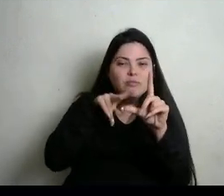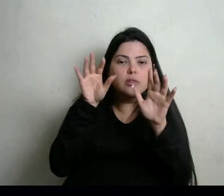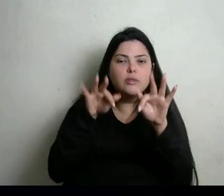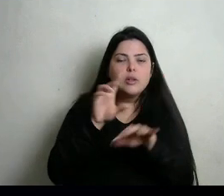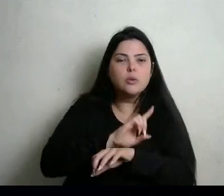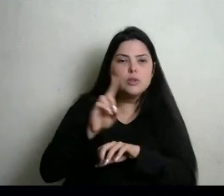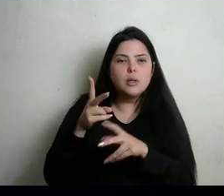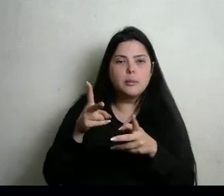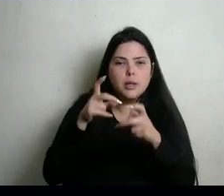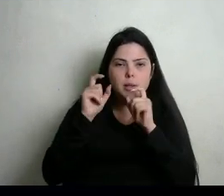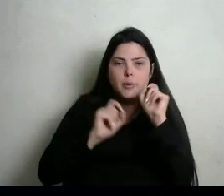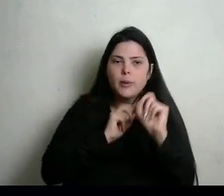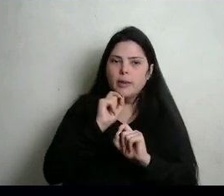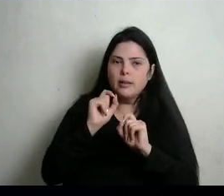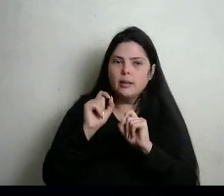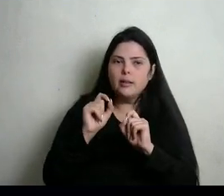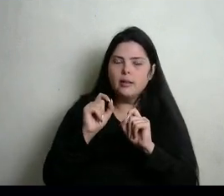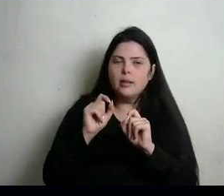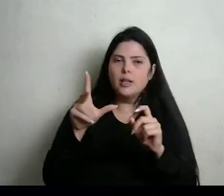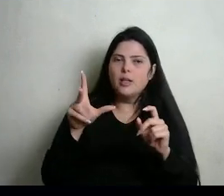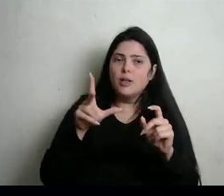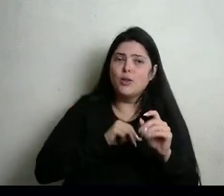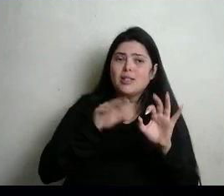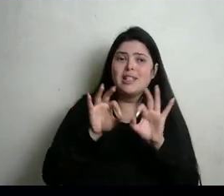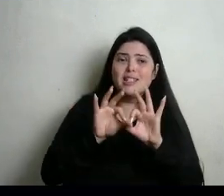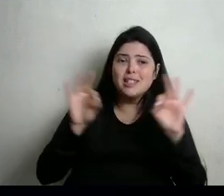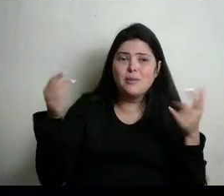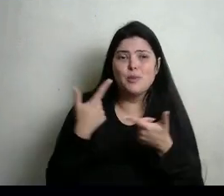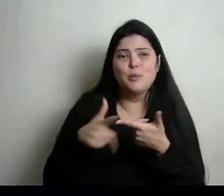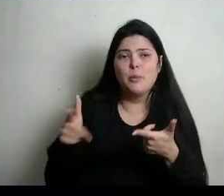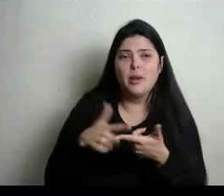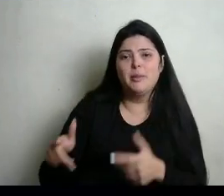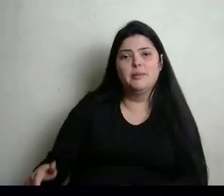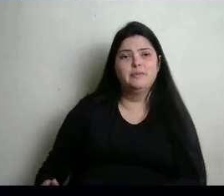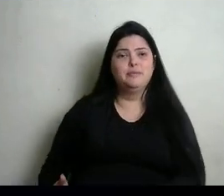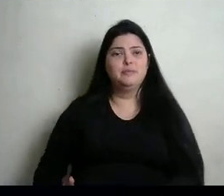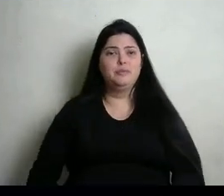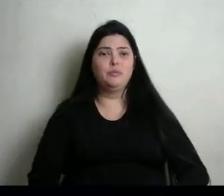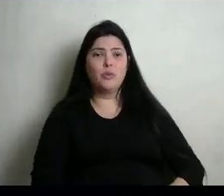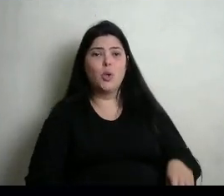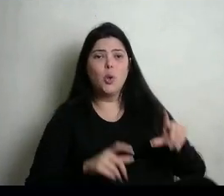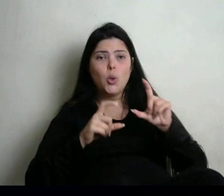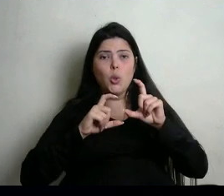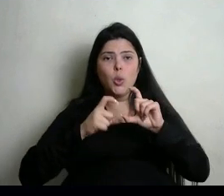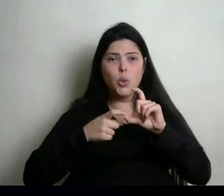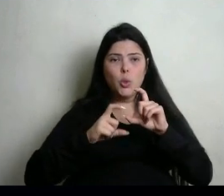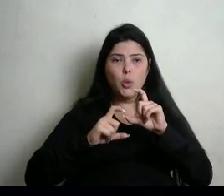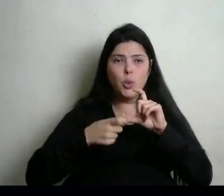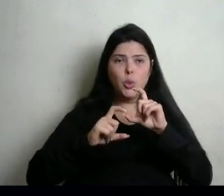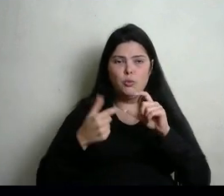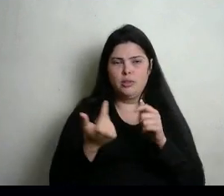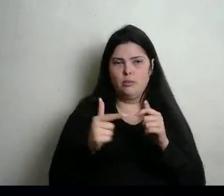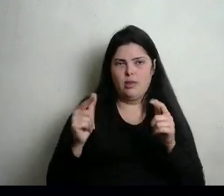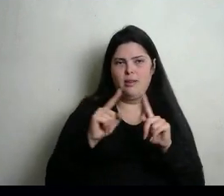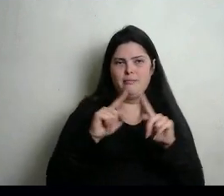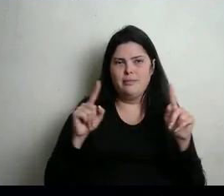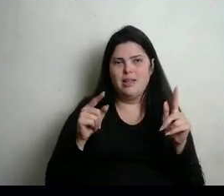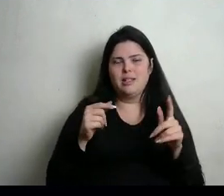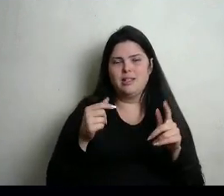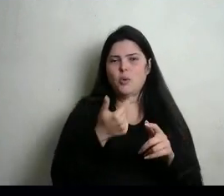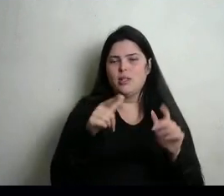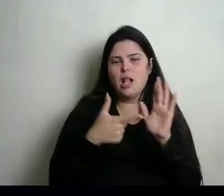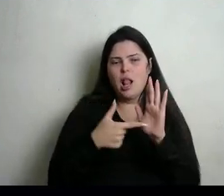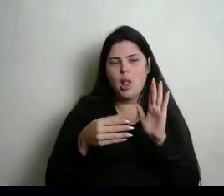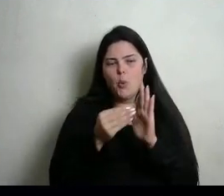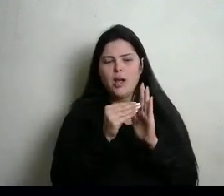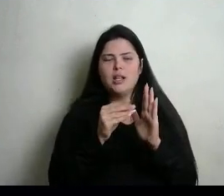putz, era uma coisa tão simples. No Node até não tem isso, mas sei lá, algumas linguagens eram um